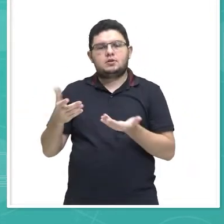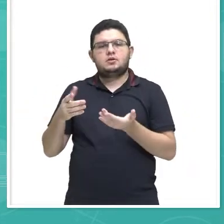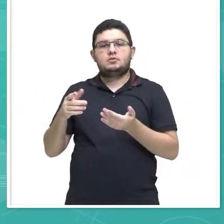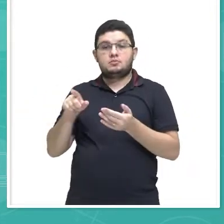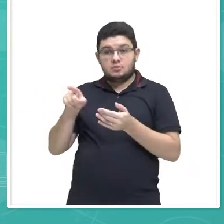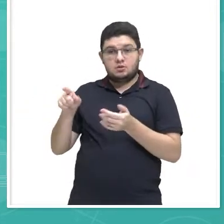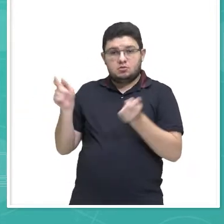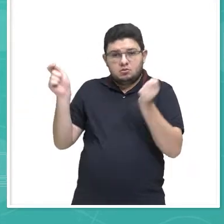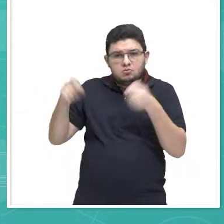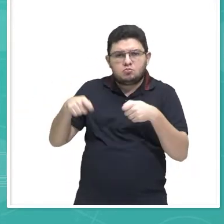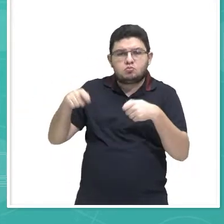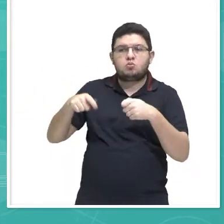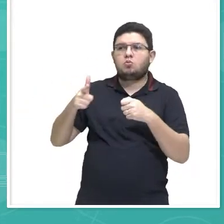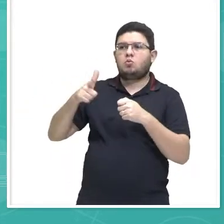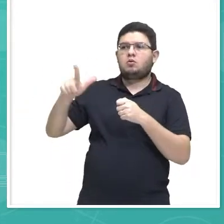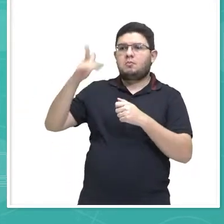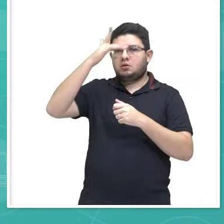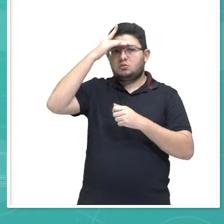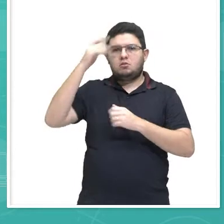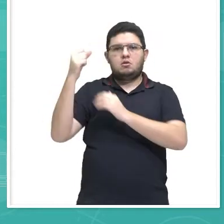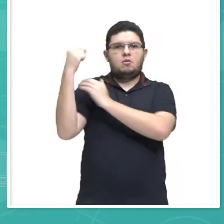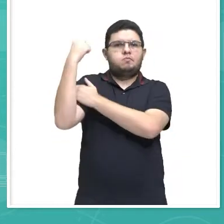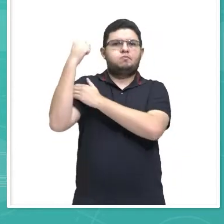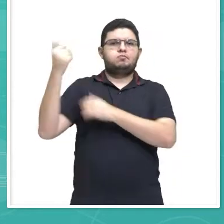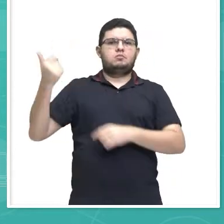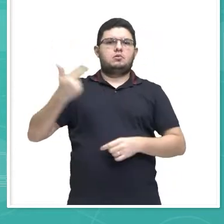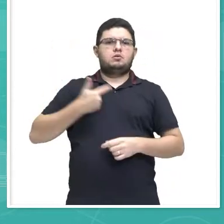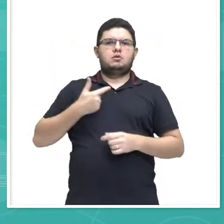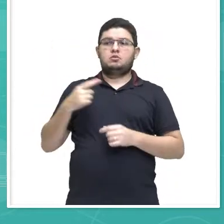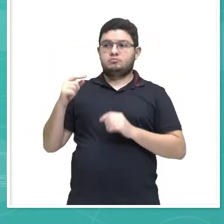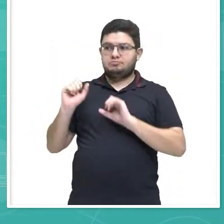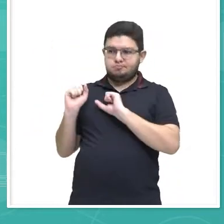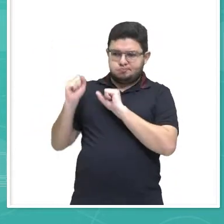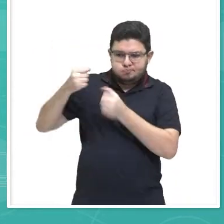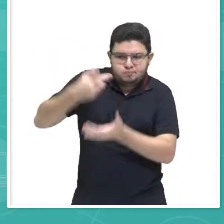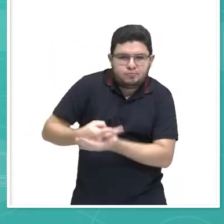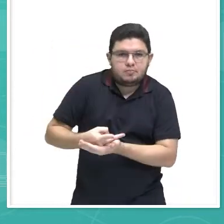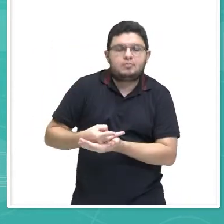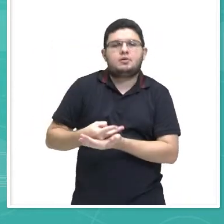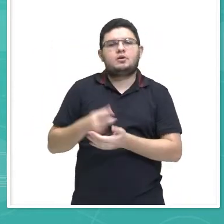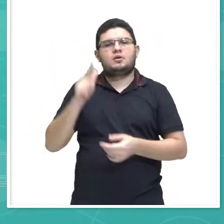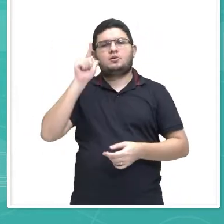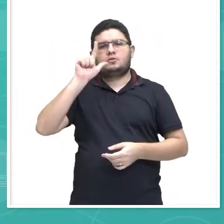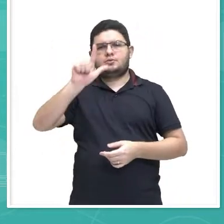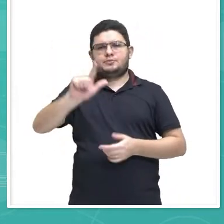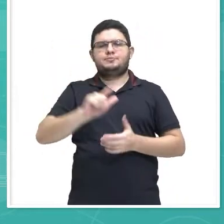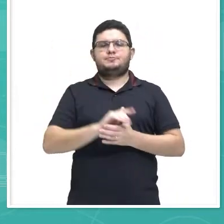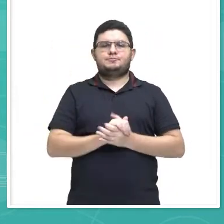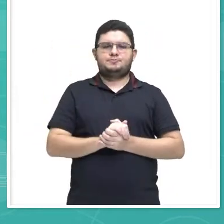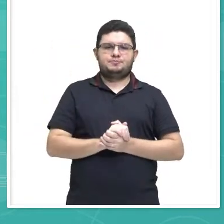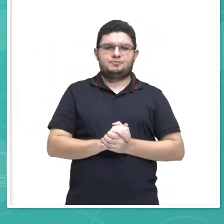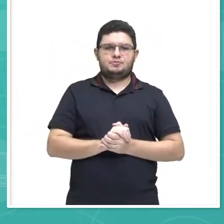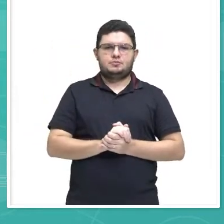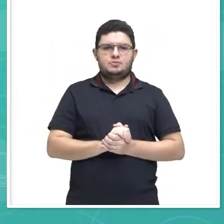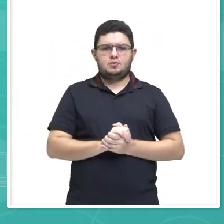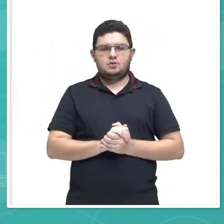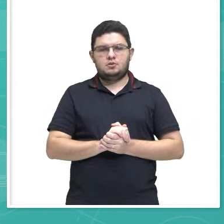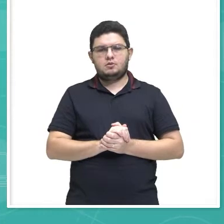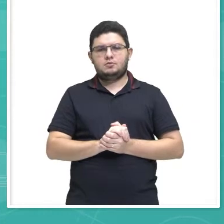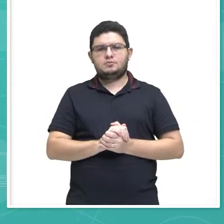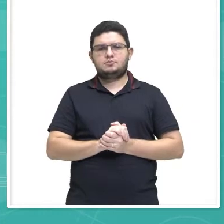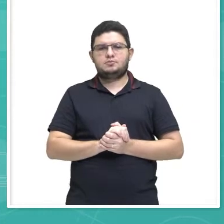derrotar pessoas até muito mais fortes do que ele. Tá? Então, esses são os princípios da prática do Aikido. E